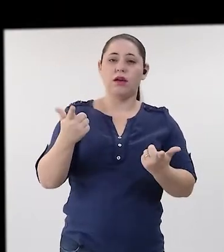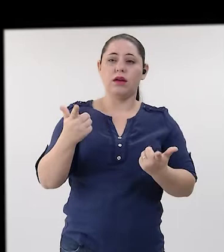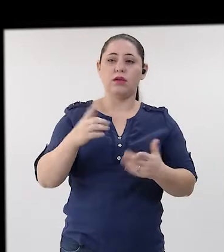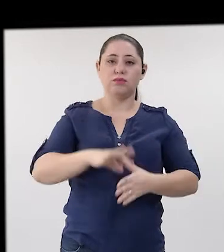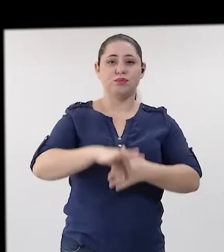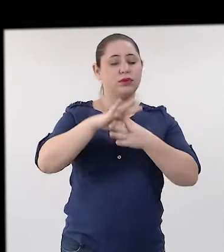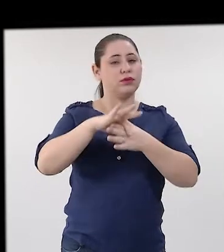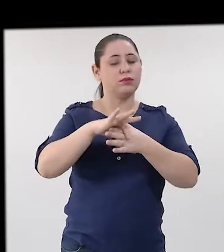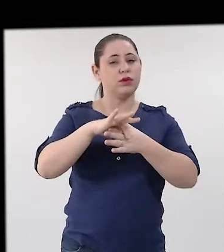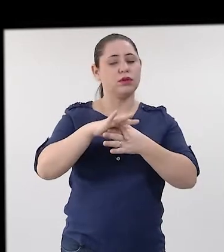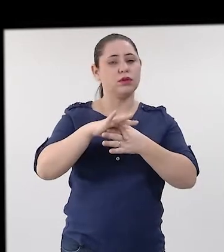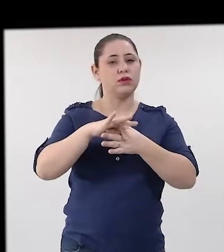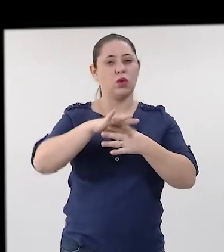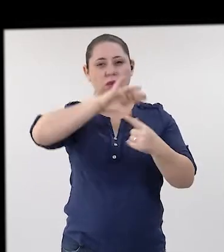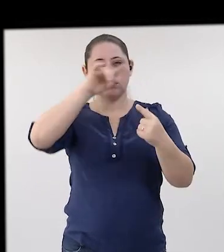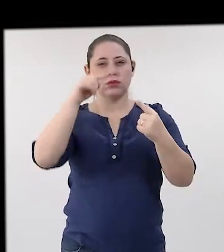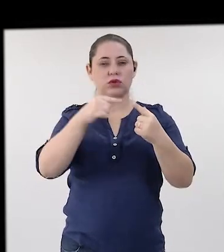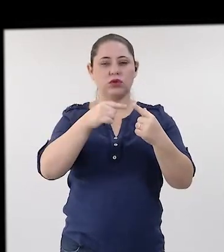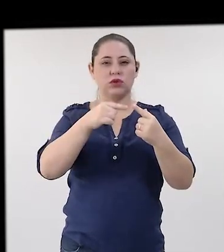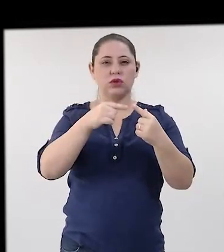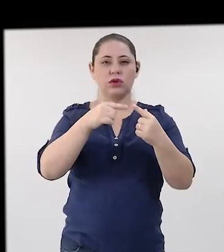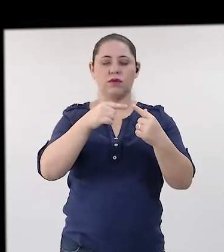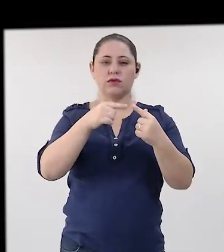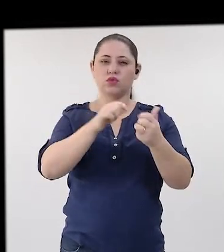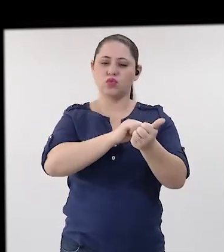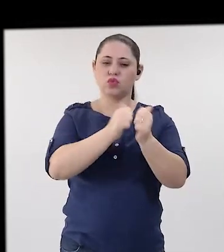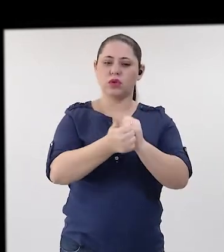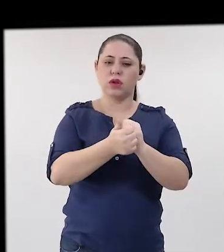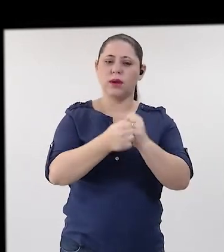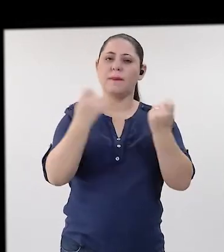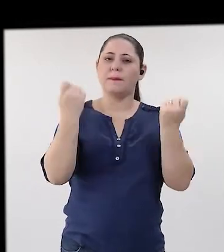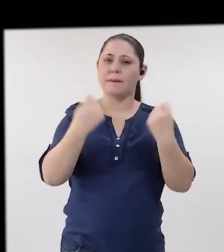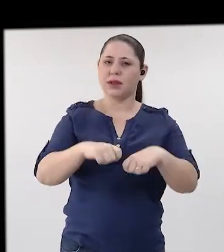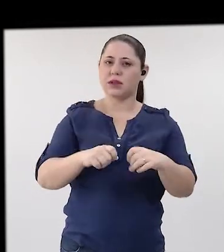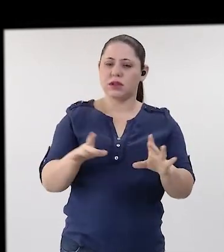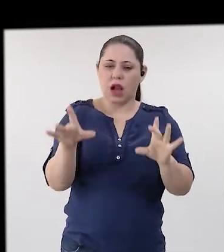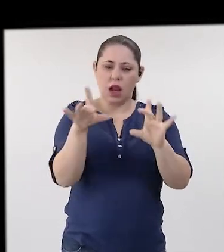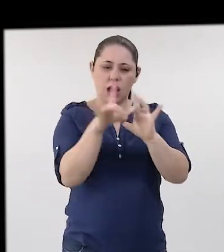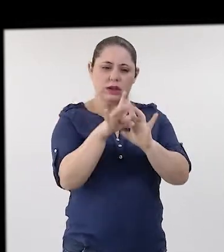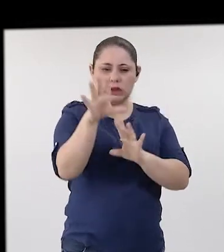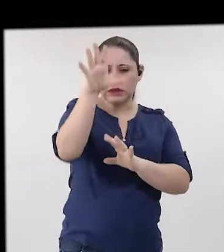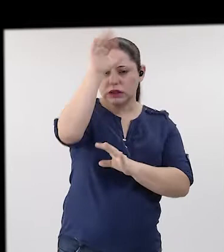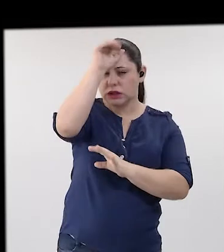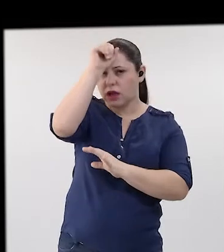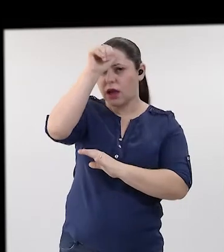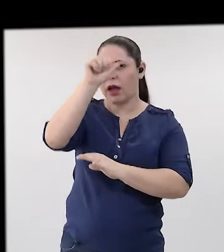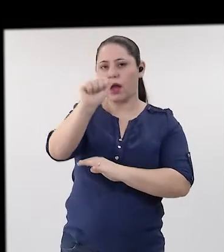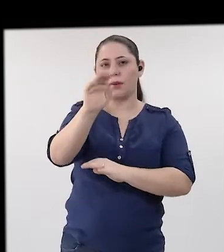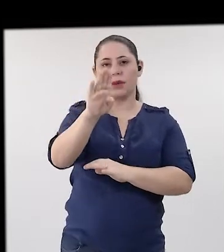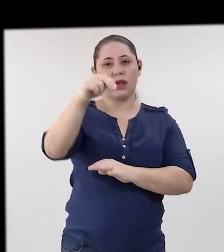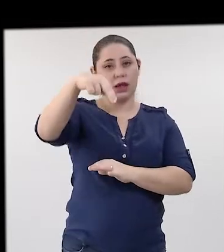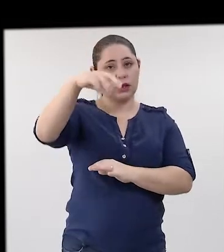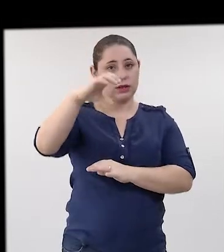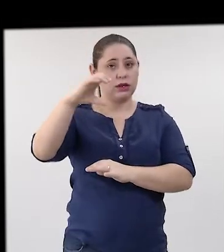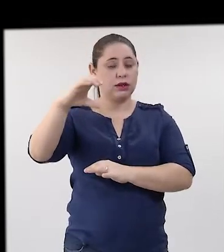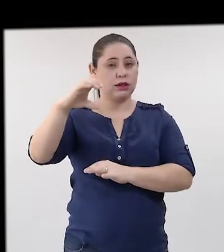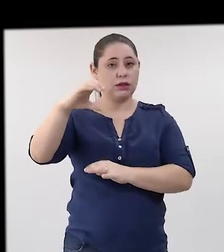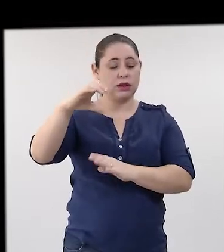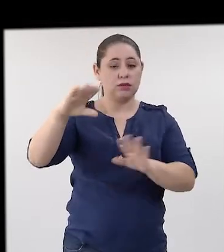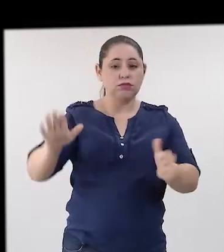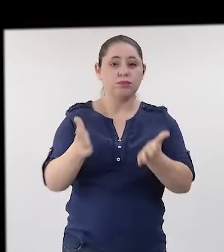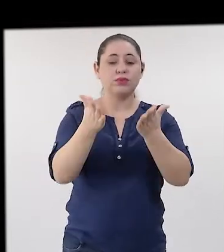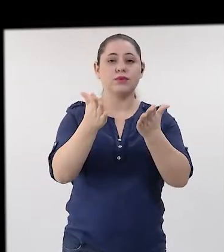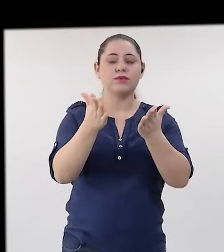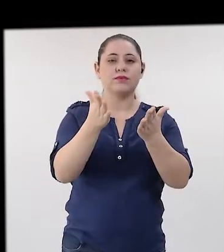que esse é um dos principais objetivos da maratona. Você precisa estar alinhado com competências e habilidades que a BNCC